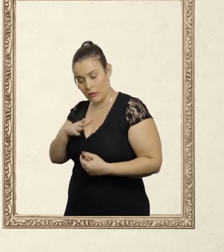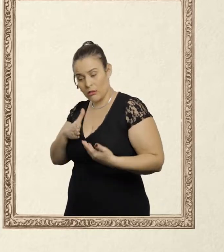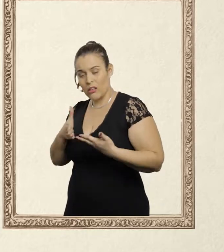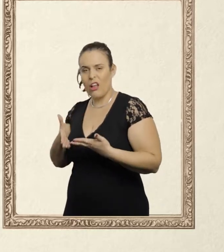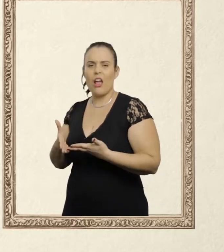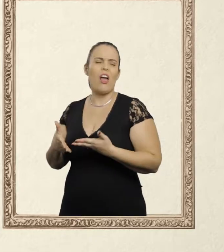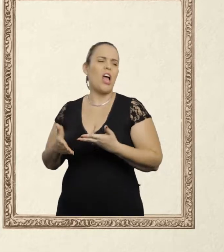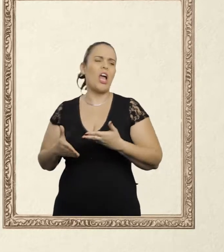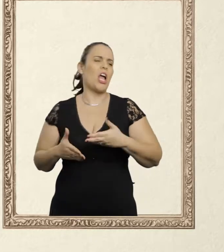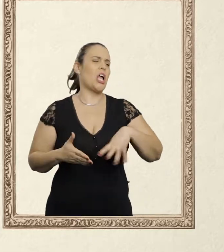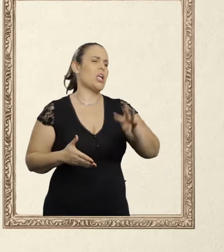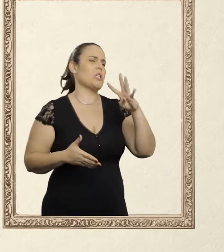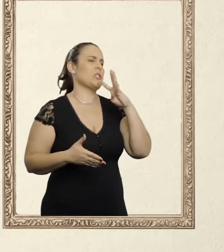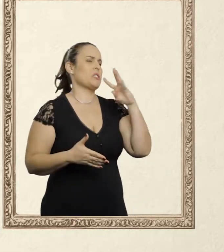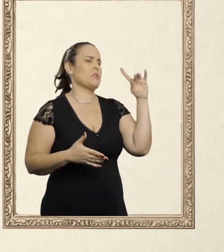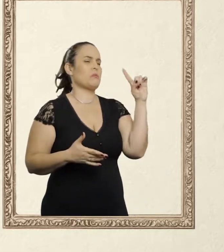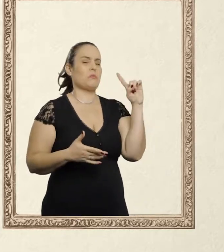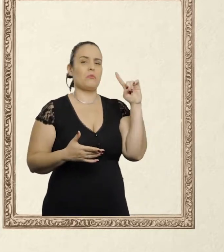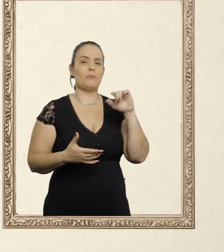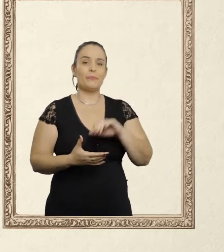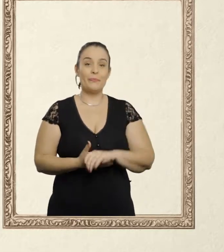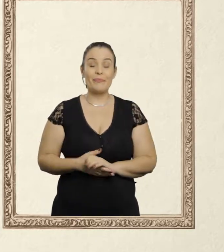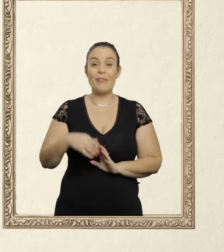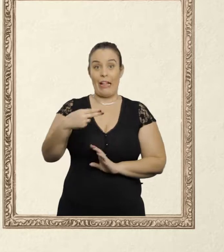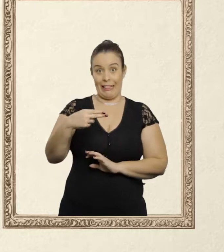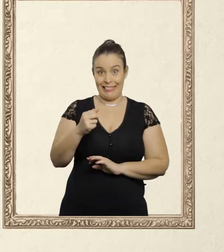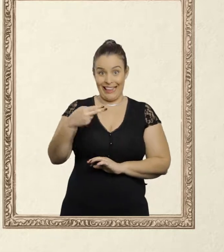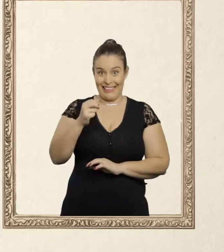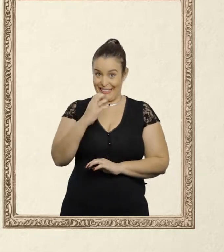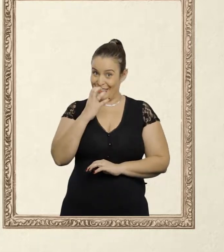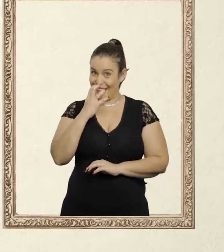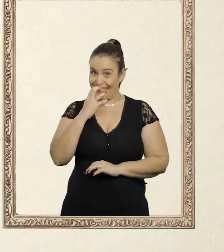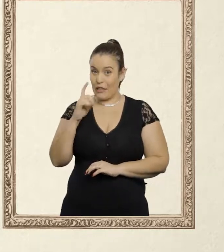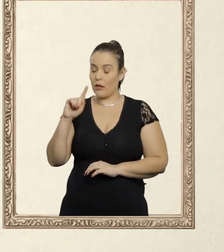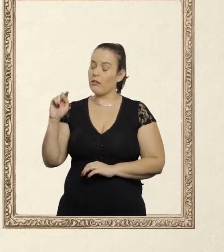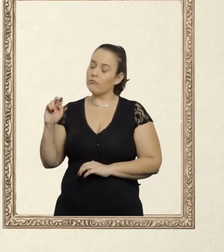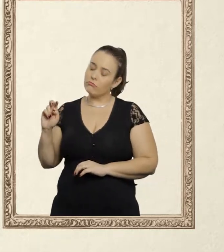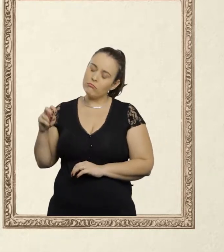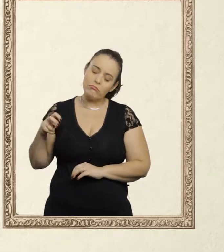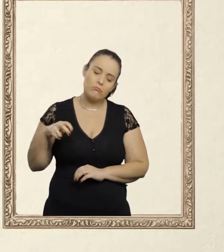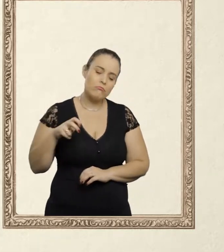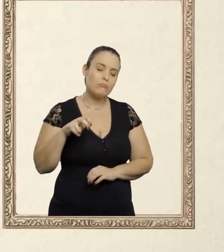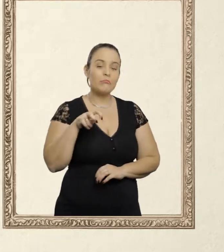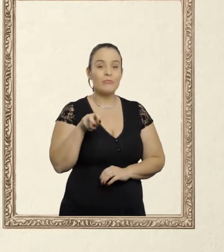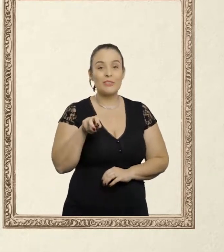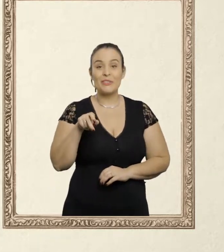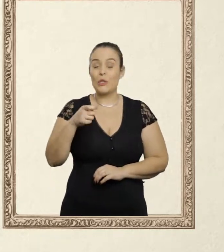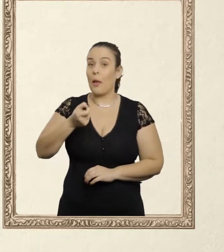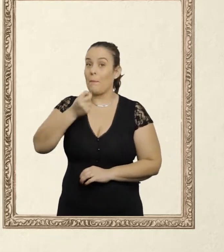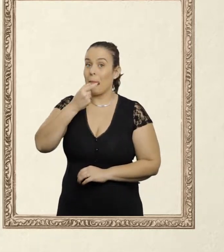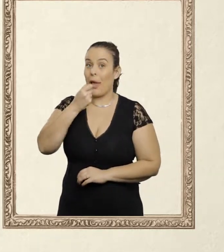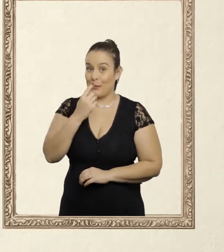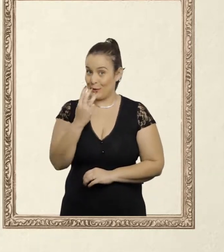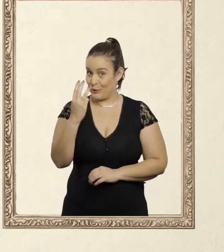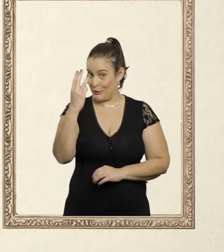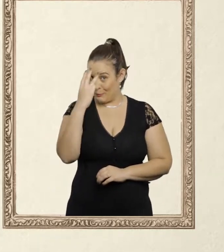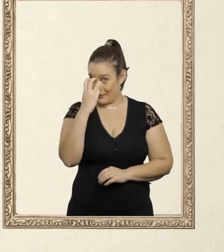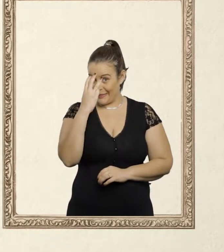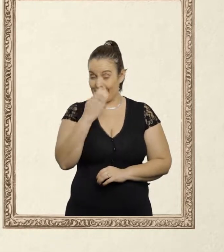conhecido. Naná entrou no quarto com o remédio de Miguel. O menino não queria tomar remédio e fez